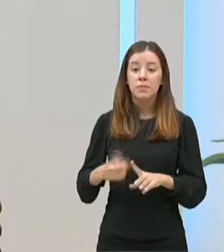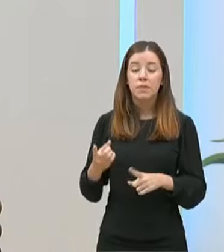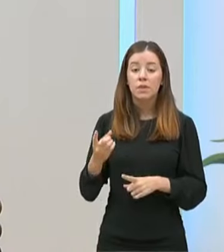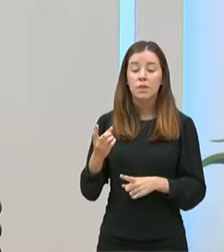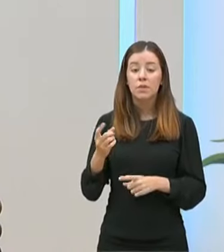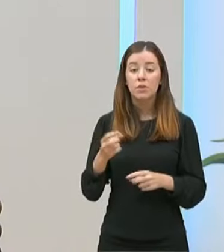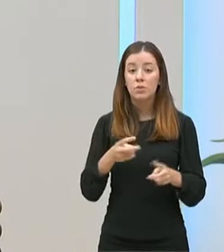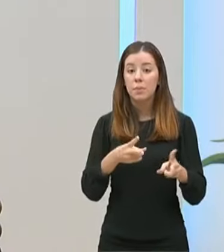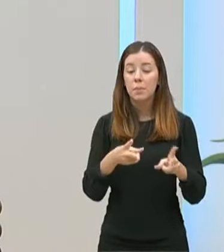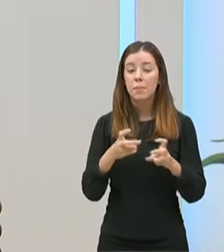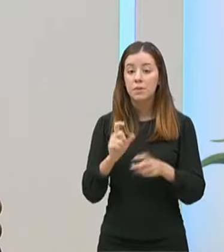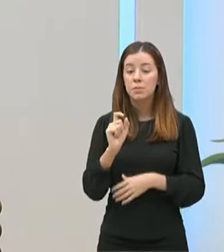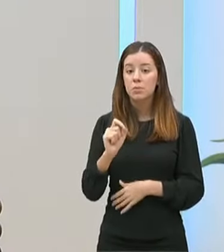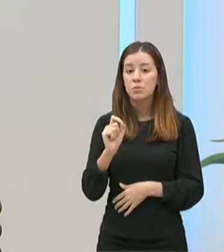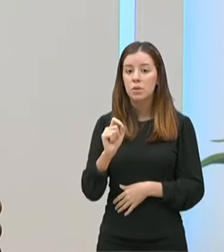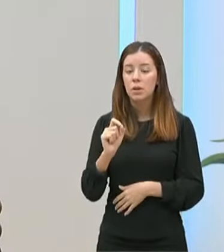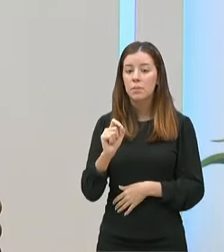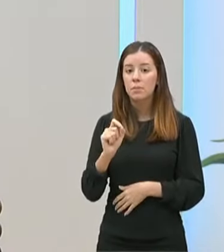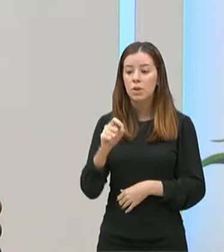vida de José, pum!